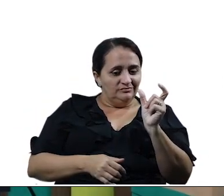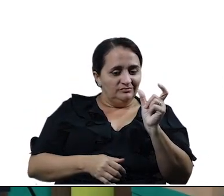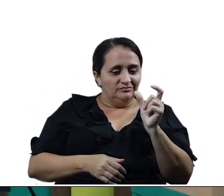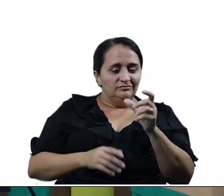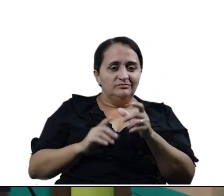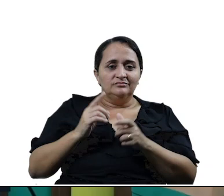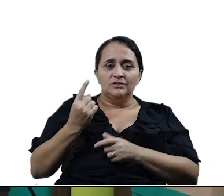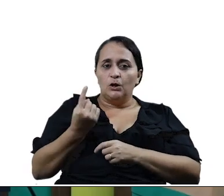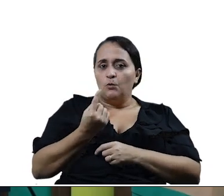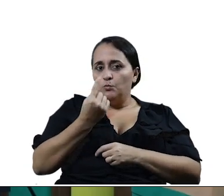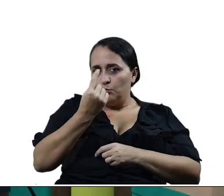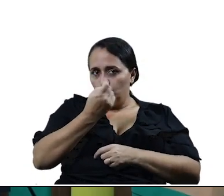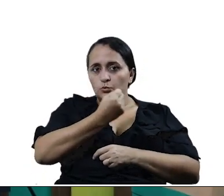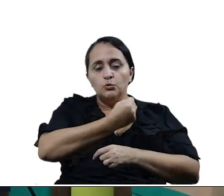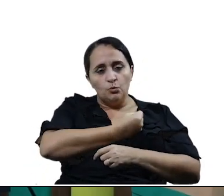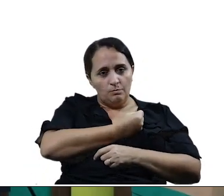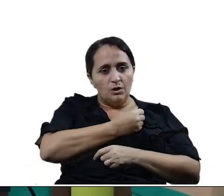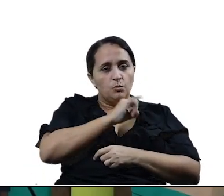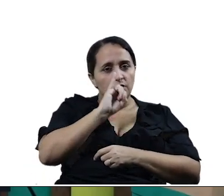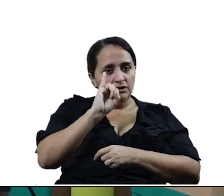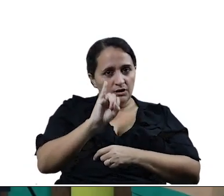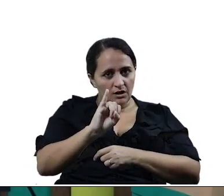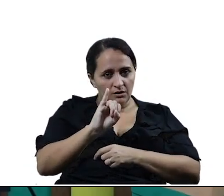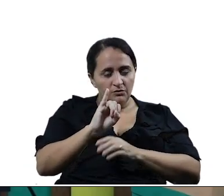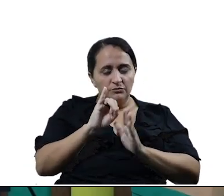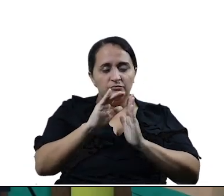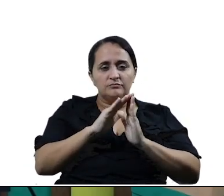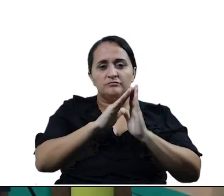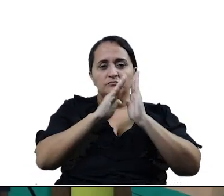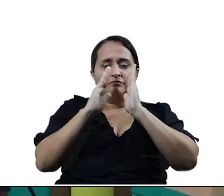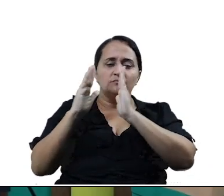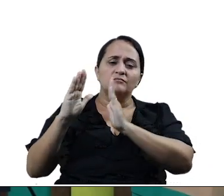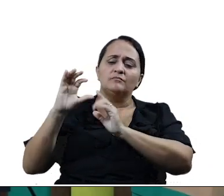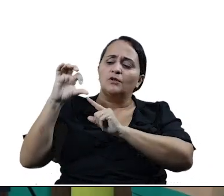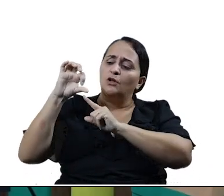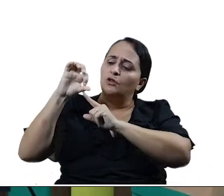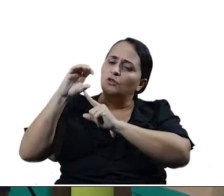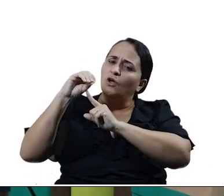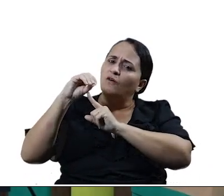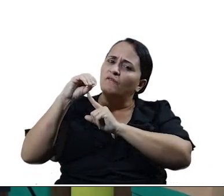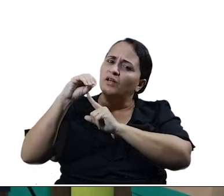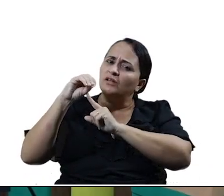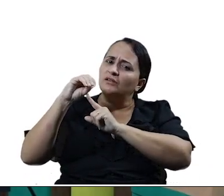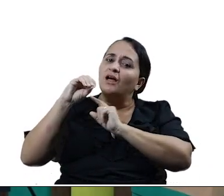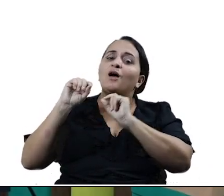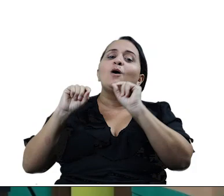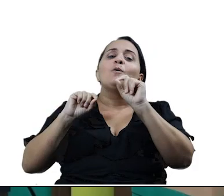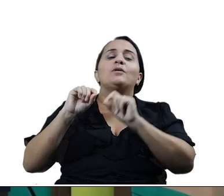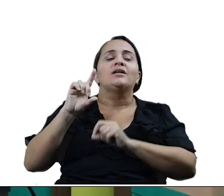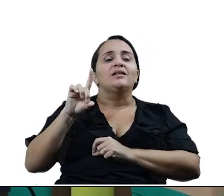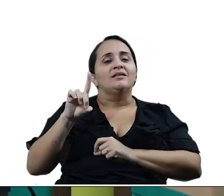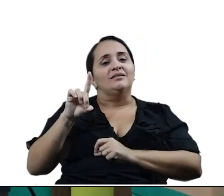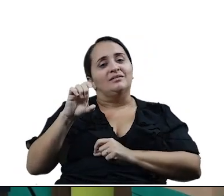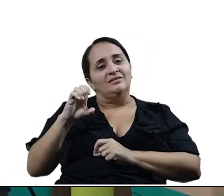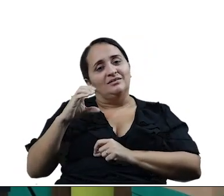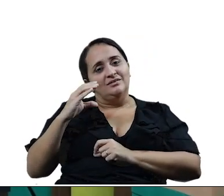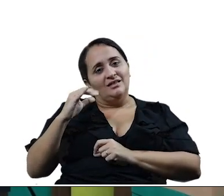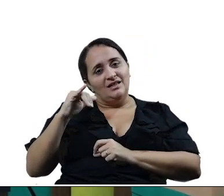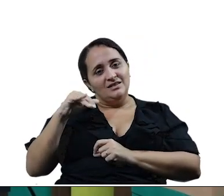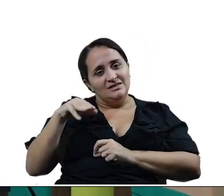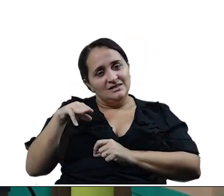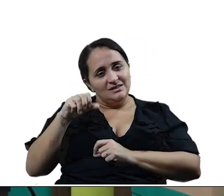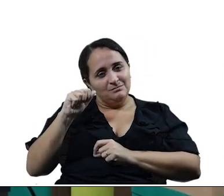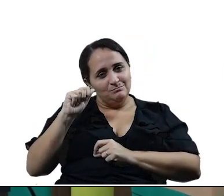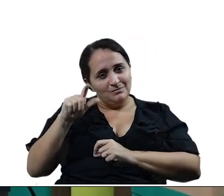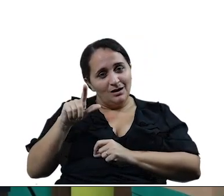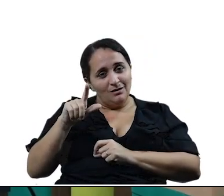inteira do número e esse 90 é justamente a parte decimal, ou seja, os nossos